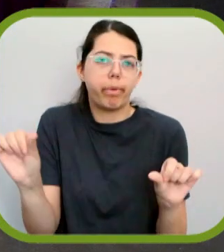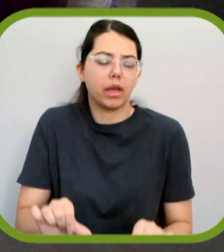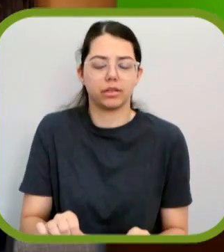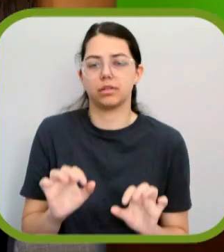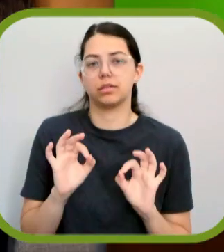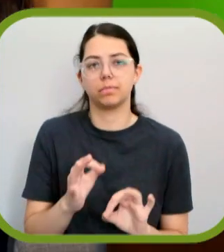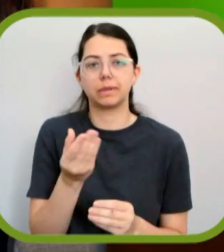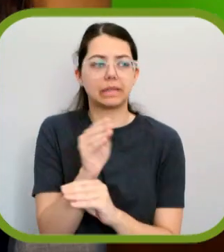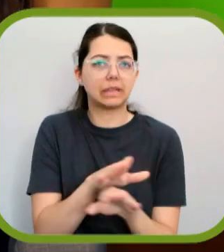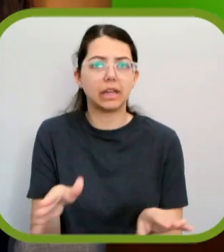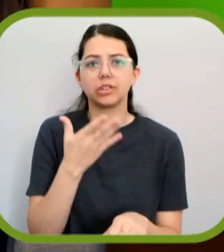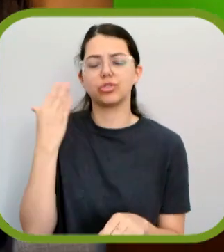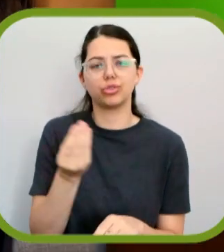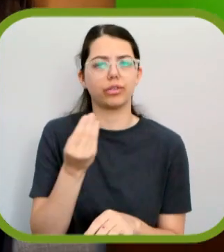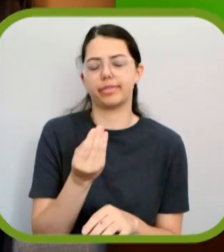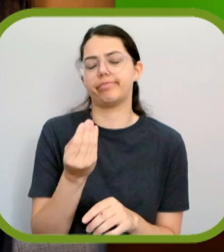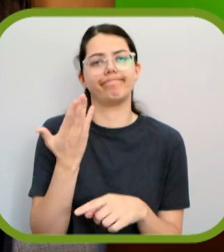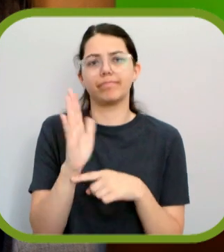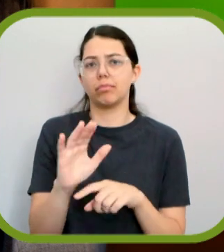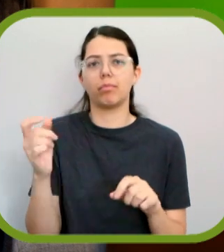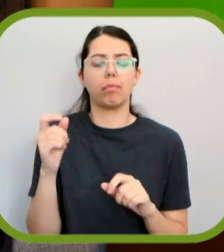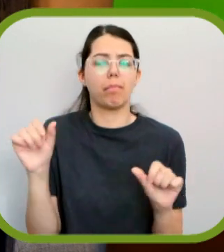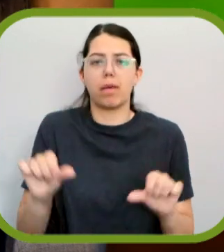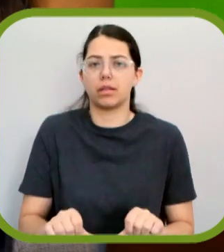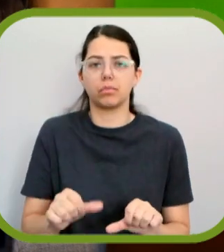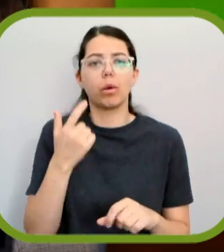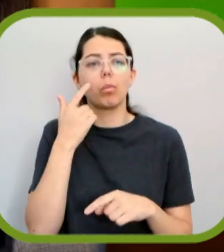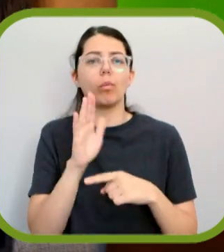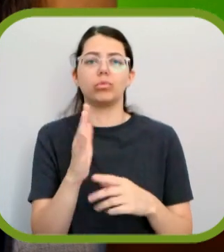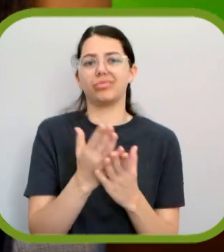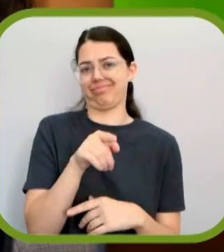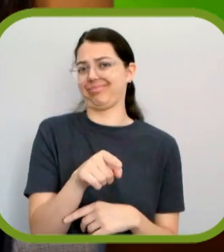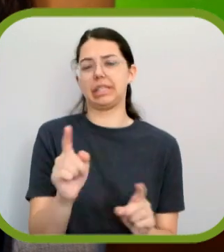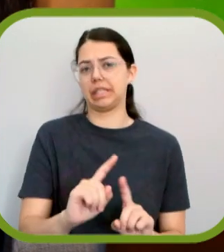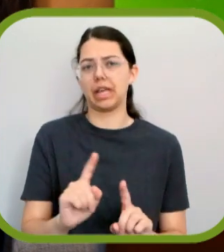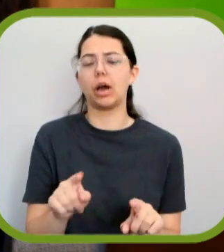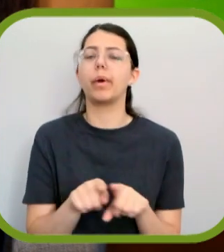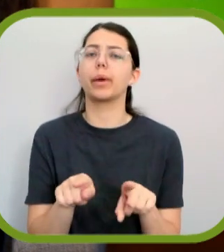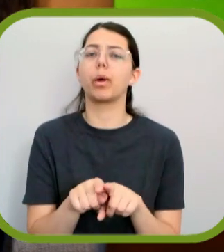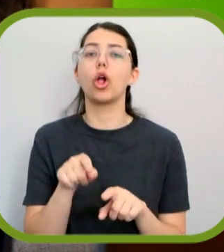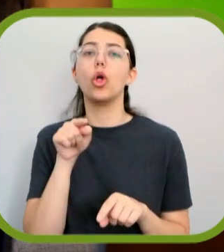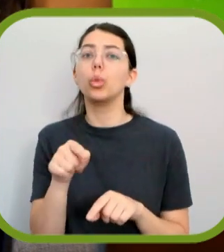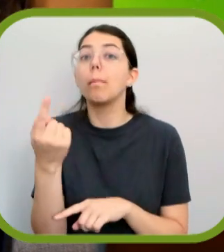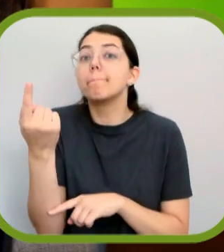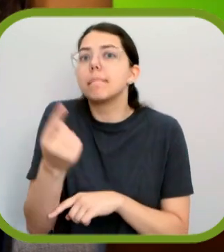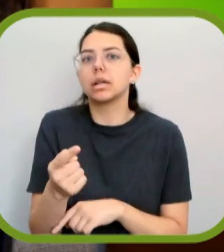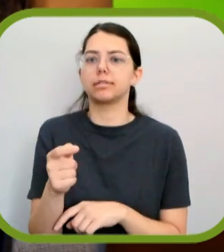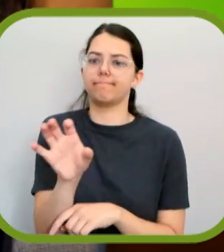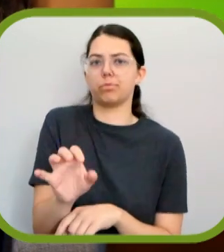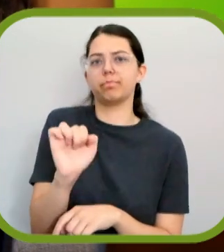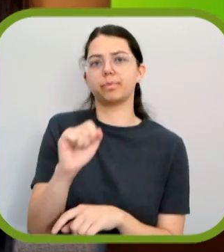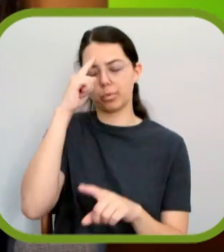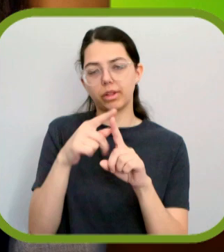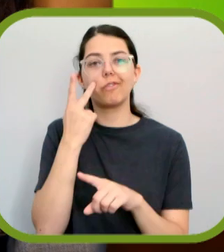isto são exemplos péssimos para crianças e para jovens, porque eles não mostram só isso, também mostram quase